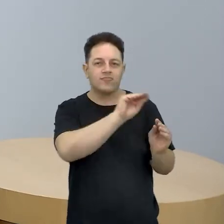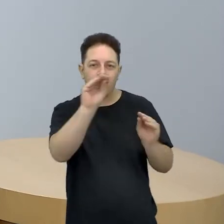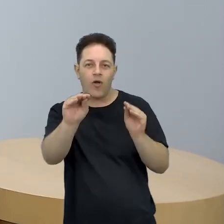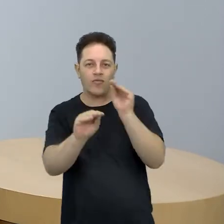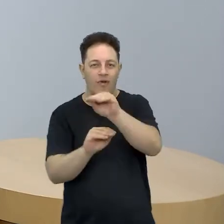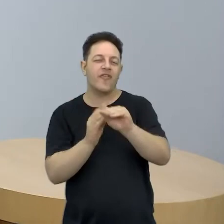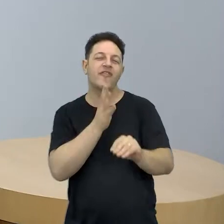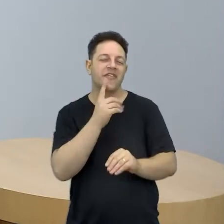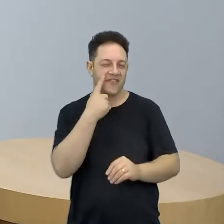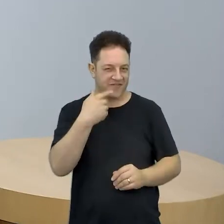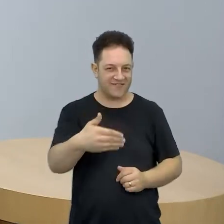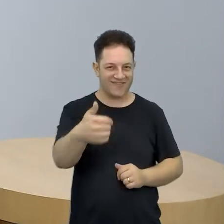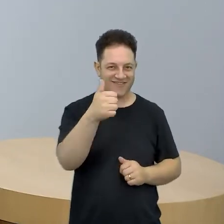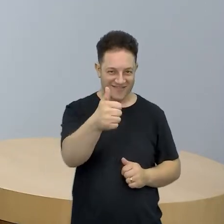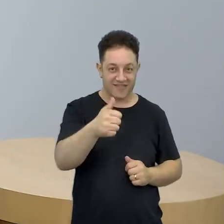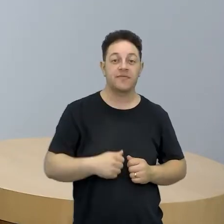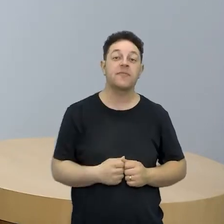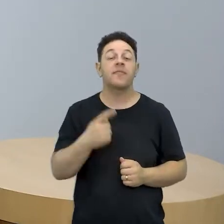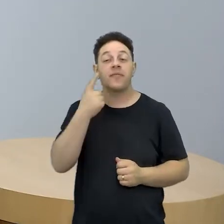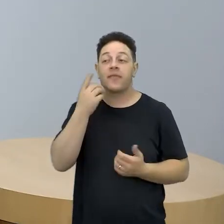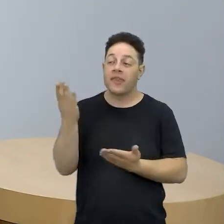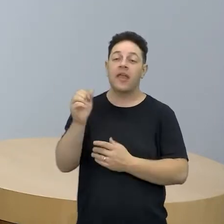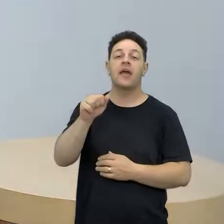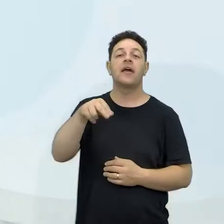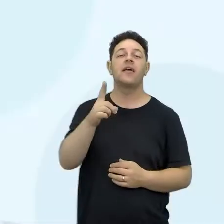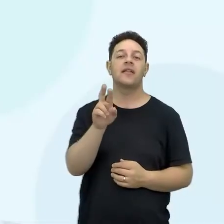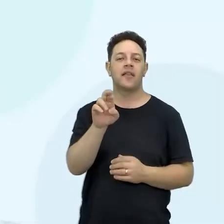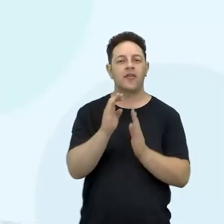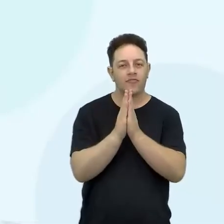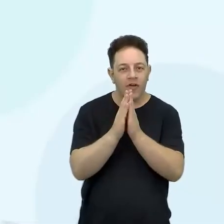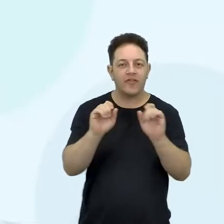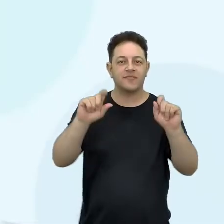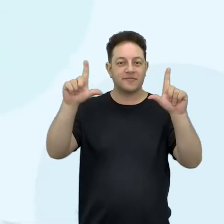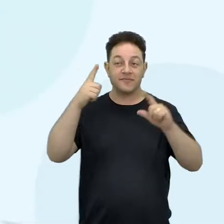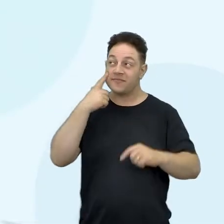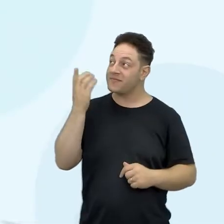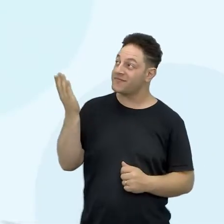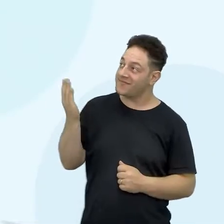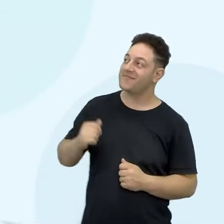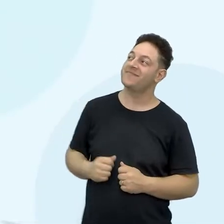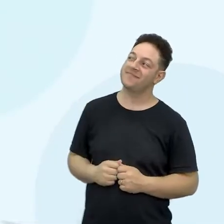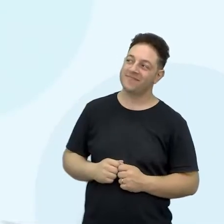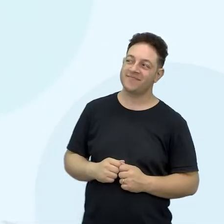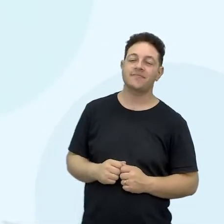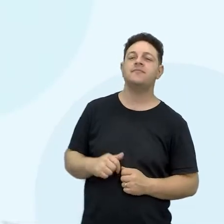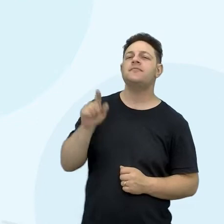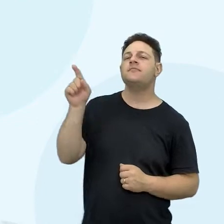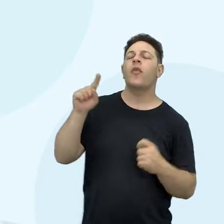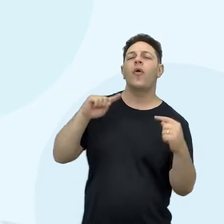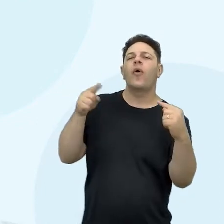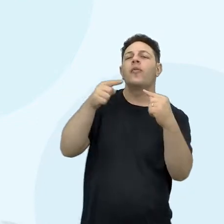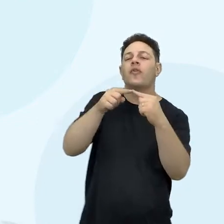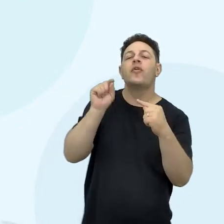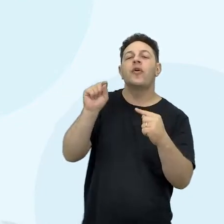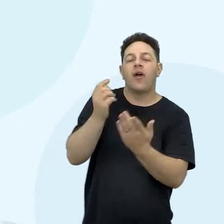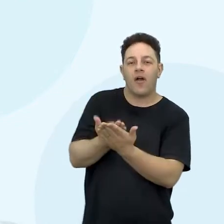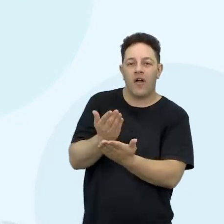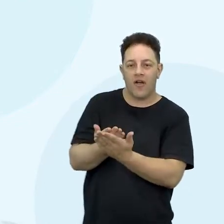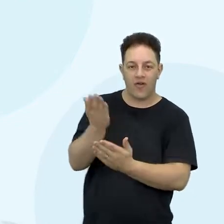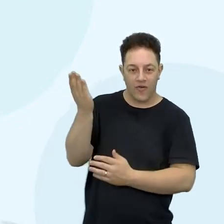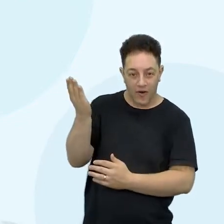vai conhecer, tá bom? Eu vou pedir para o André colocar novamente a telinha para vocês aí, ó. Então, qual que é o objetivo da nossa aula?